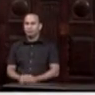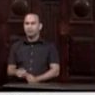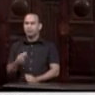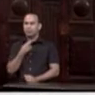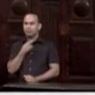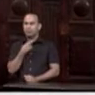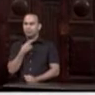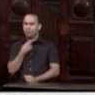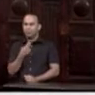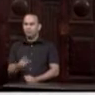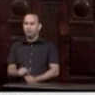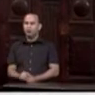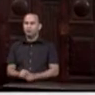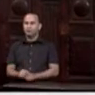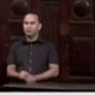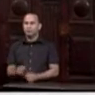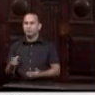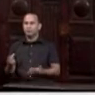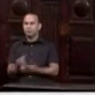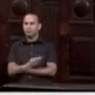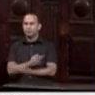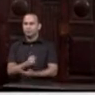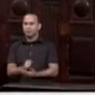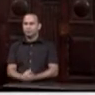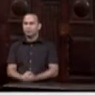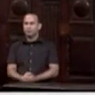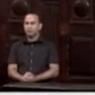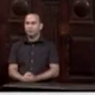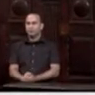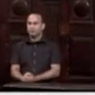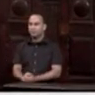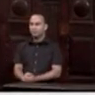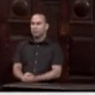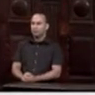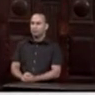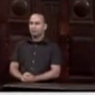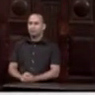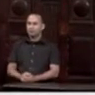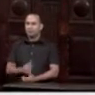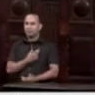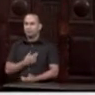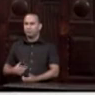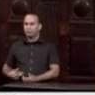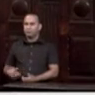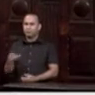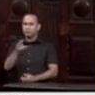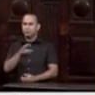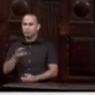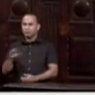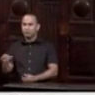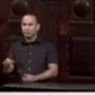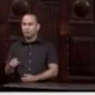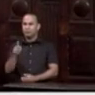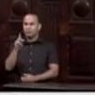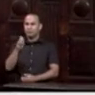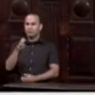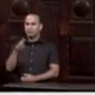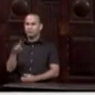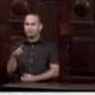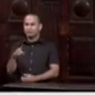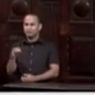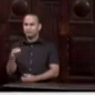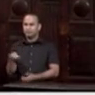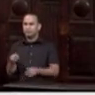não pode ficar, e eu, desde essa tribuna, cobro do governo do Estado, do governador Luiz Fernando Pezão e do seu